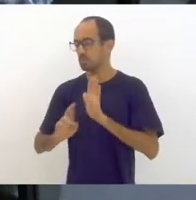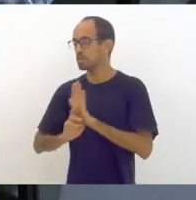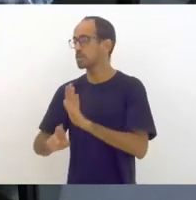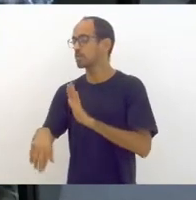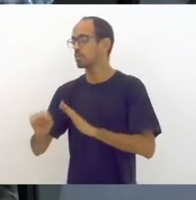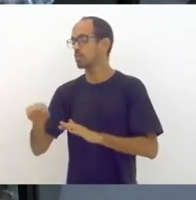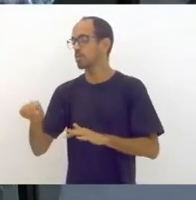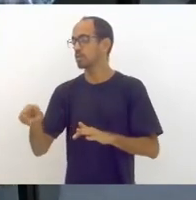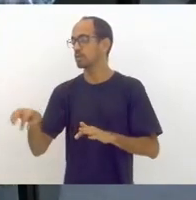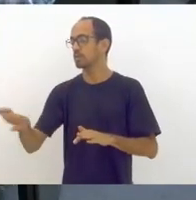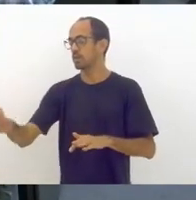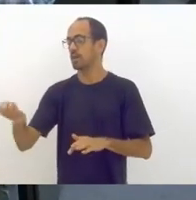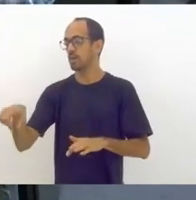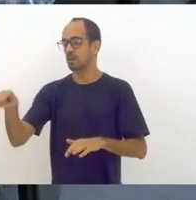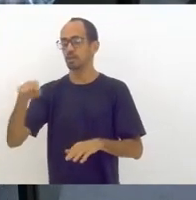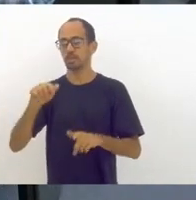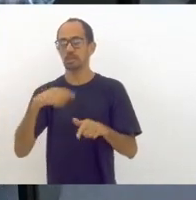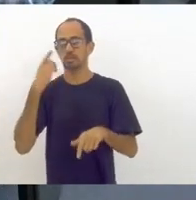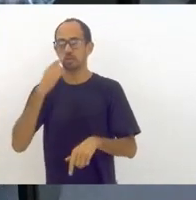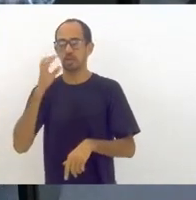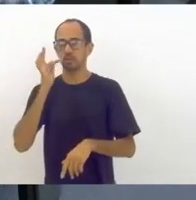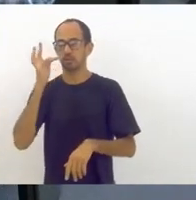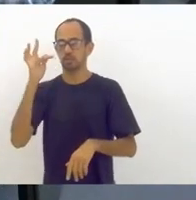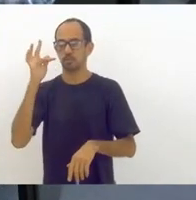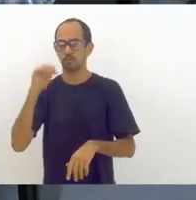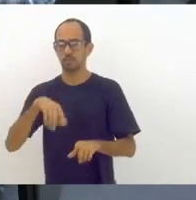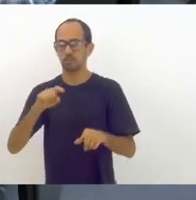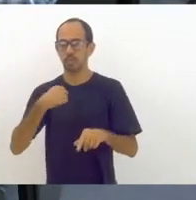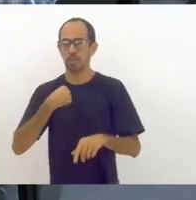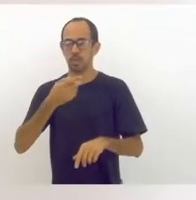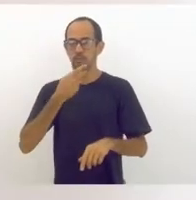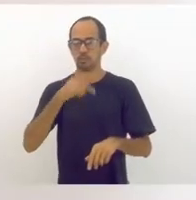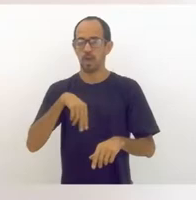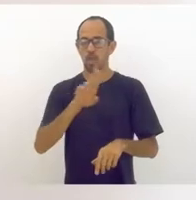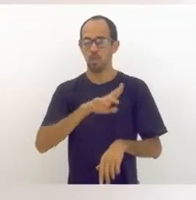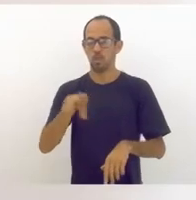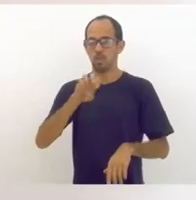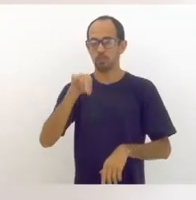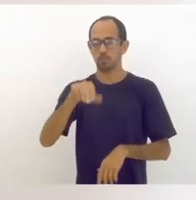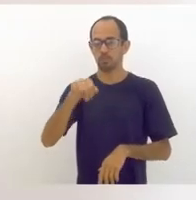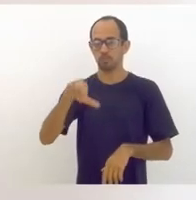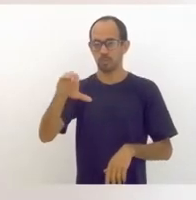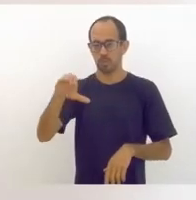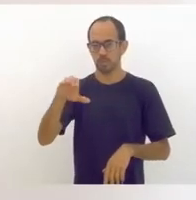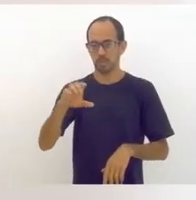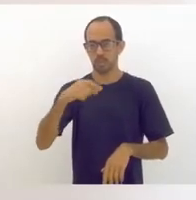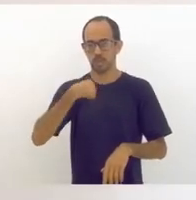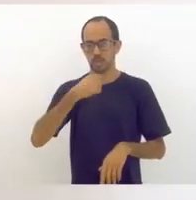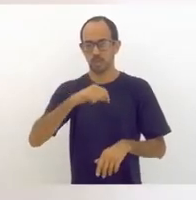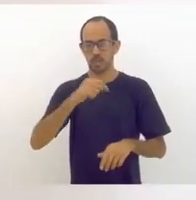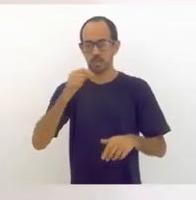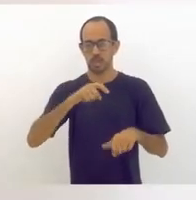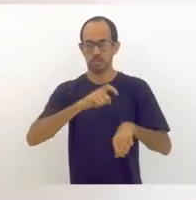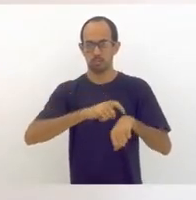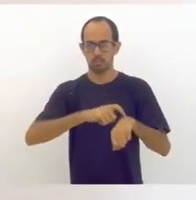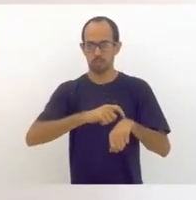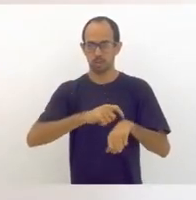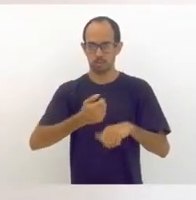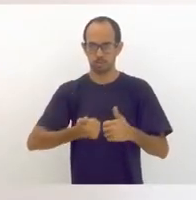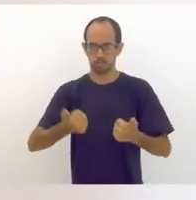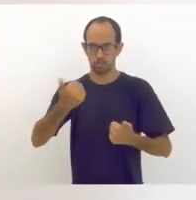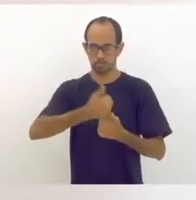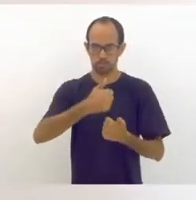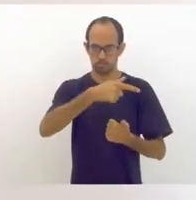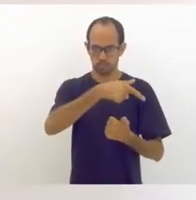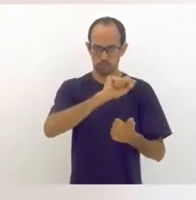deputado Serafini. Eu falo aqui em nome do MINC, ele está em Brasília, no processo lá de transição, mas me passou agora aqui,